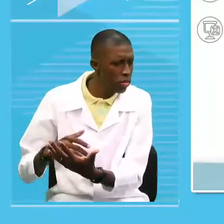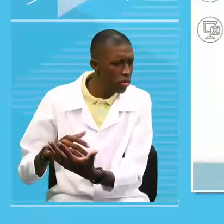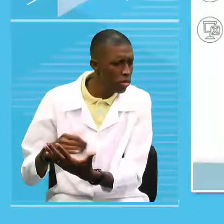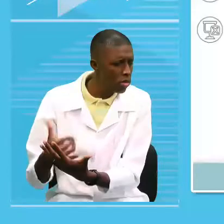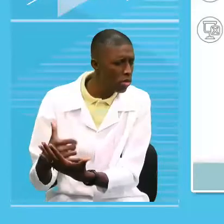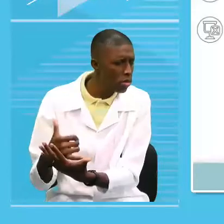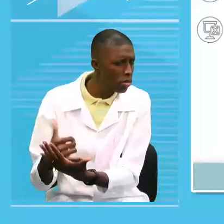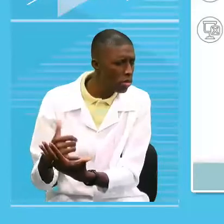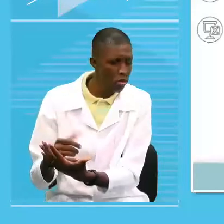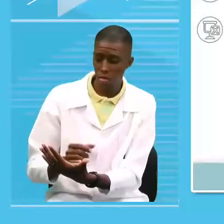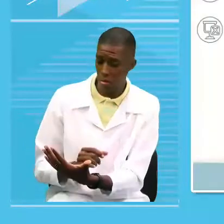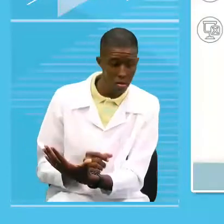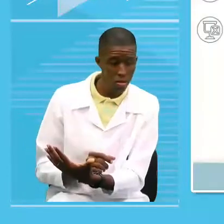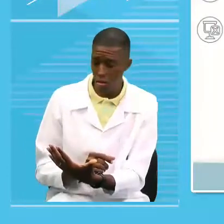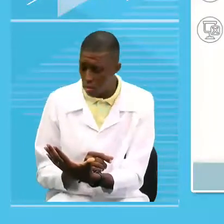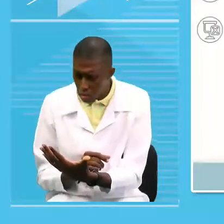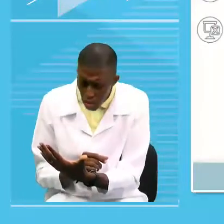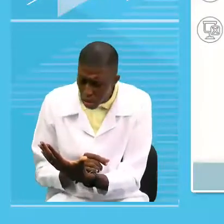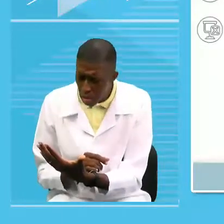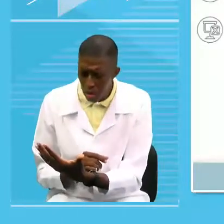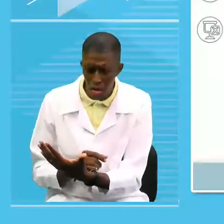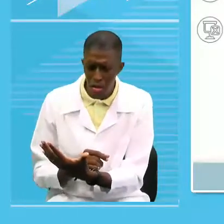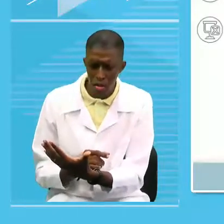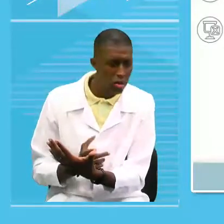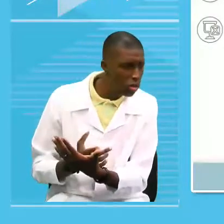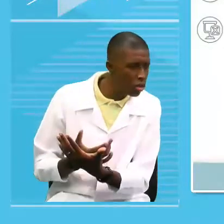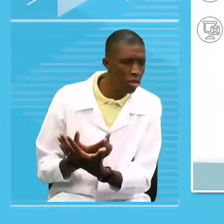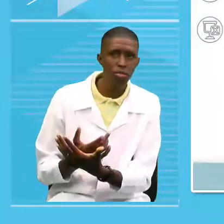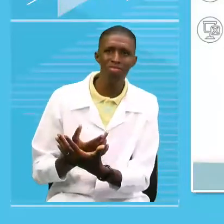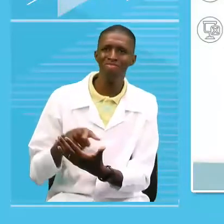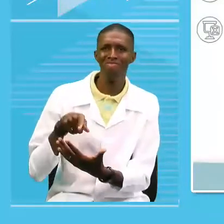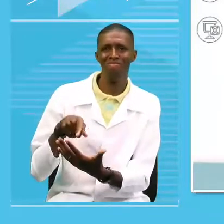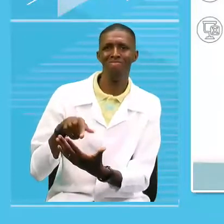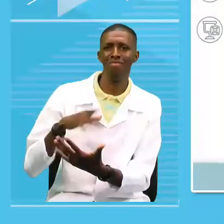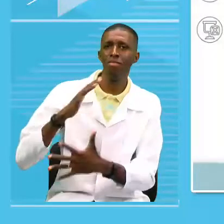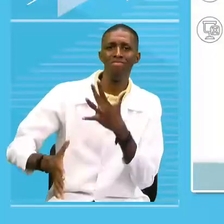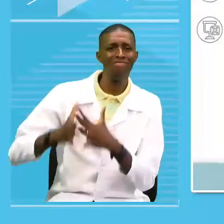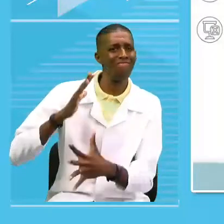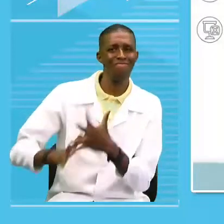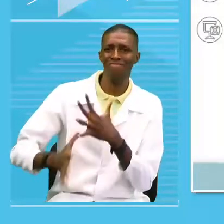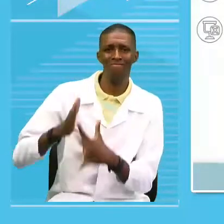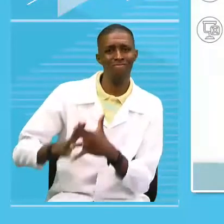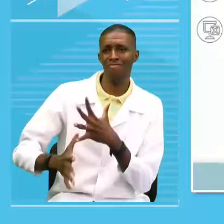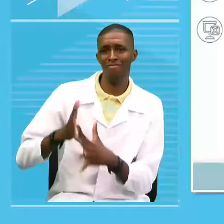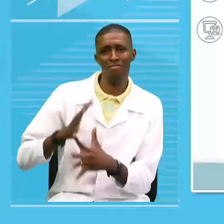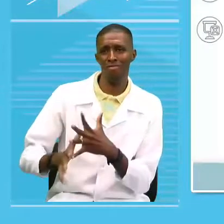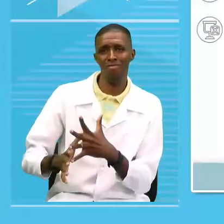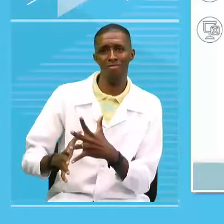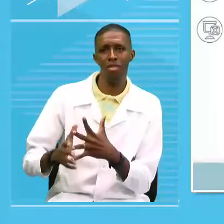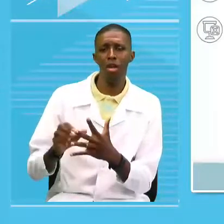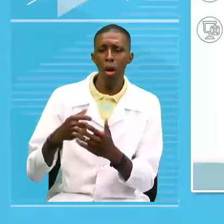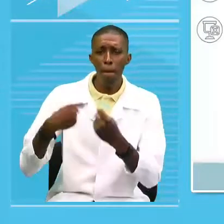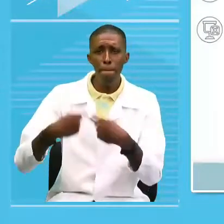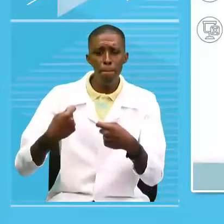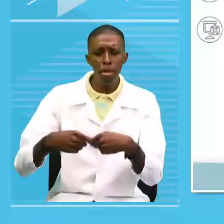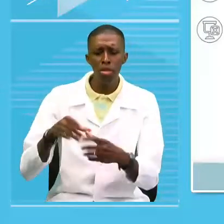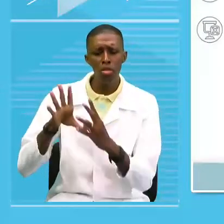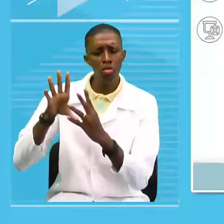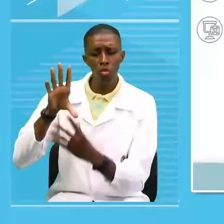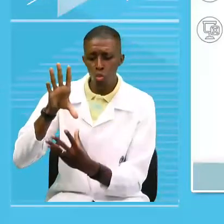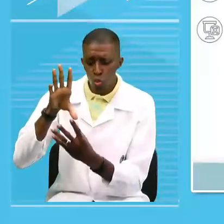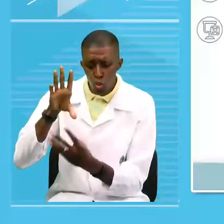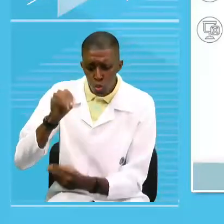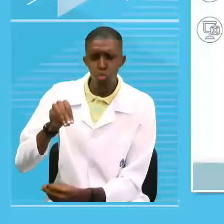focar em algo que nós estamos fazendo a outra dica do aprender a conhecer é exercitar o